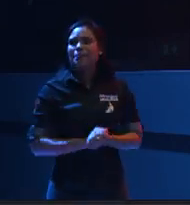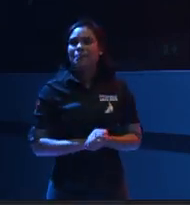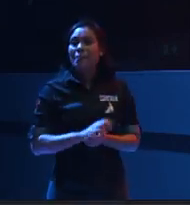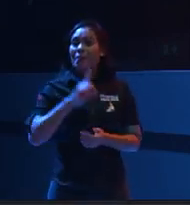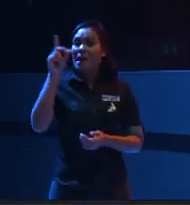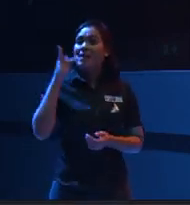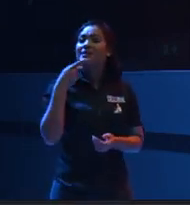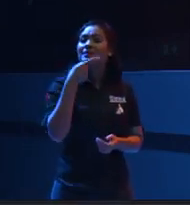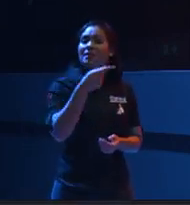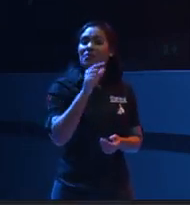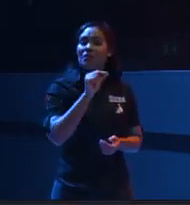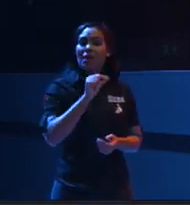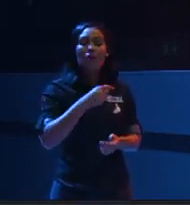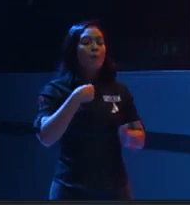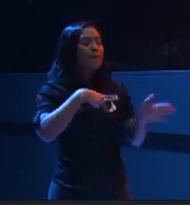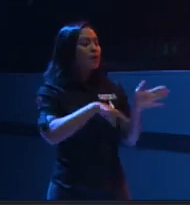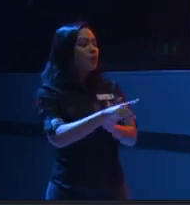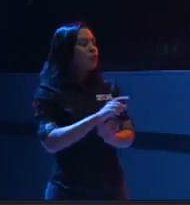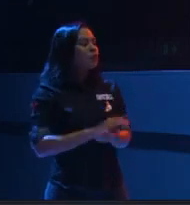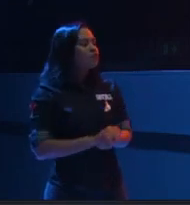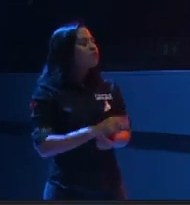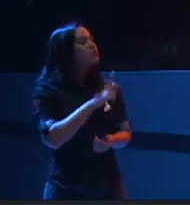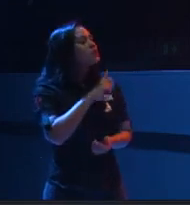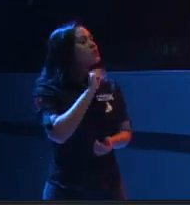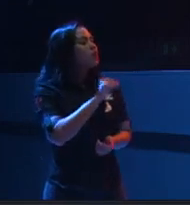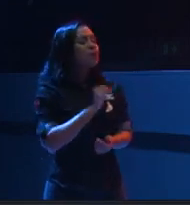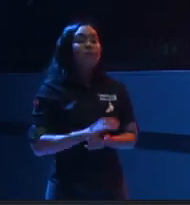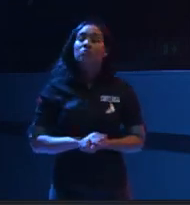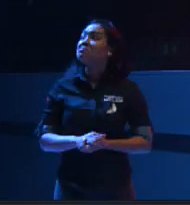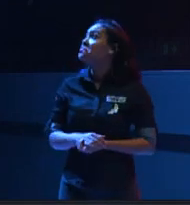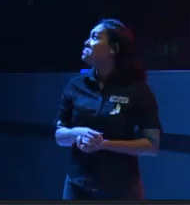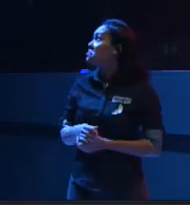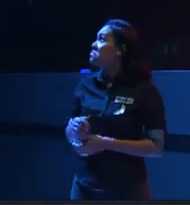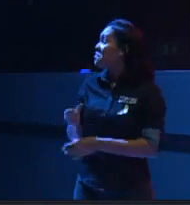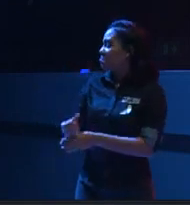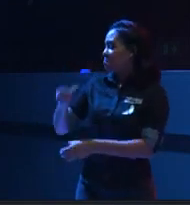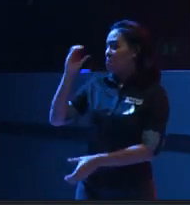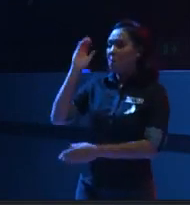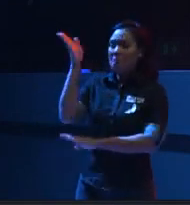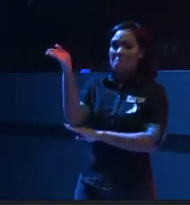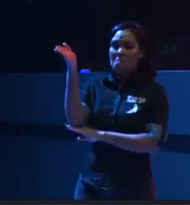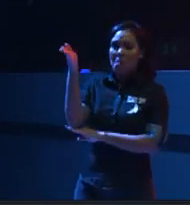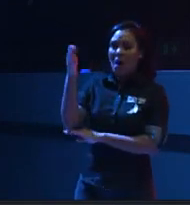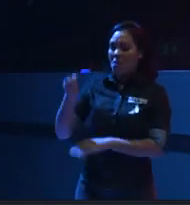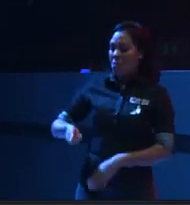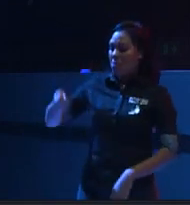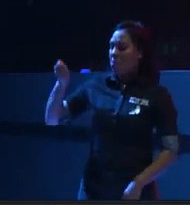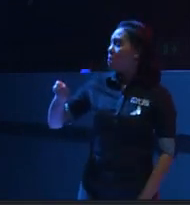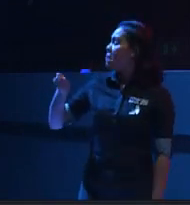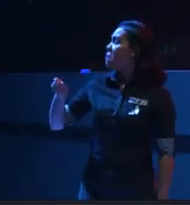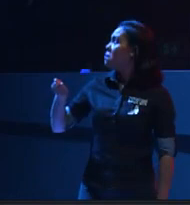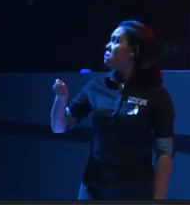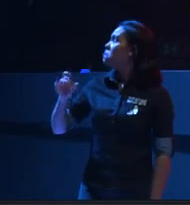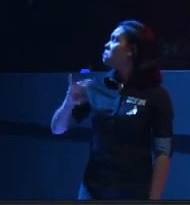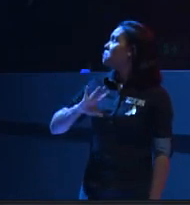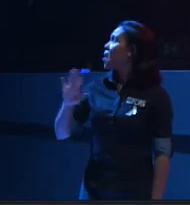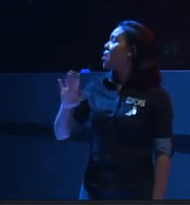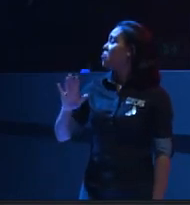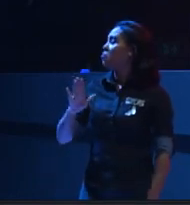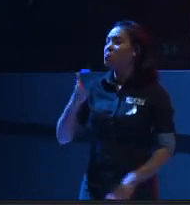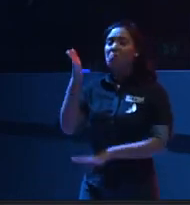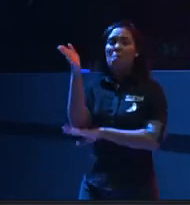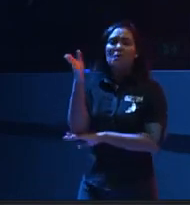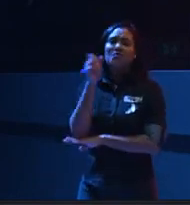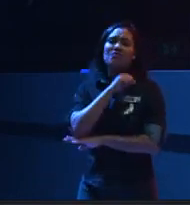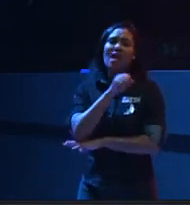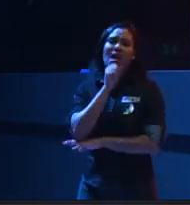sua mão ele fala eu tenho um cajado um pedaço de pau uma vara um pedaço de